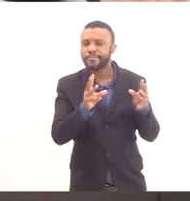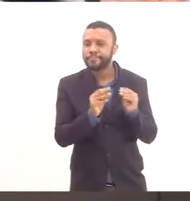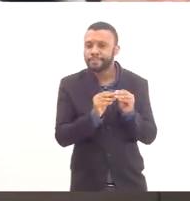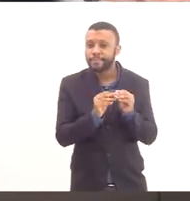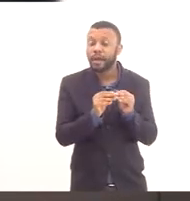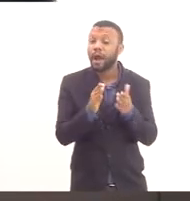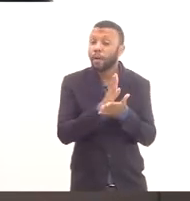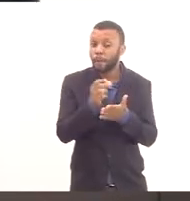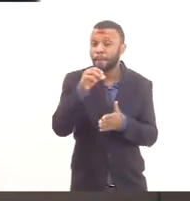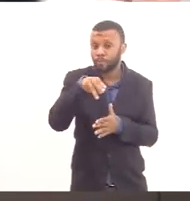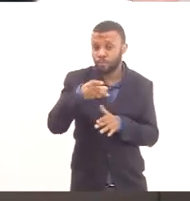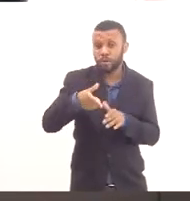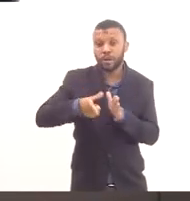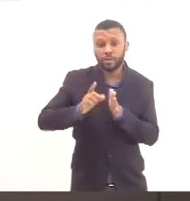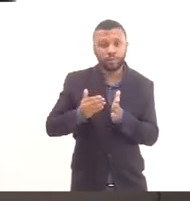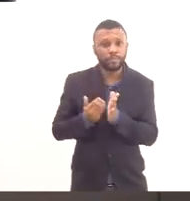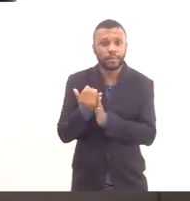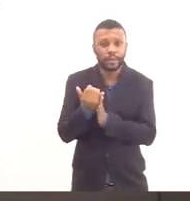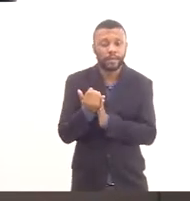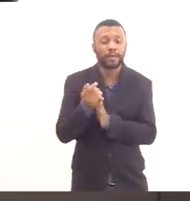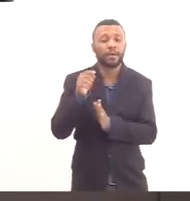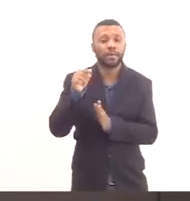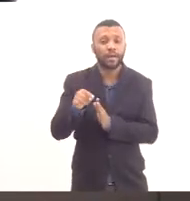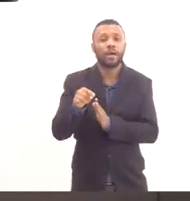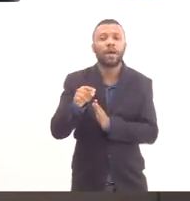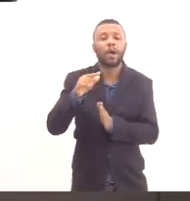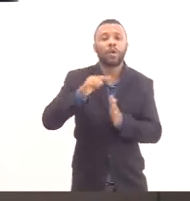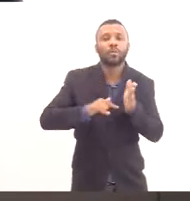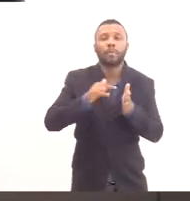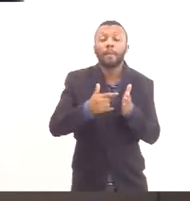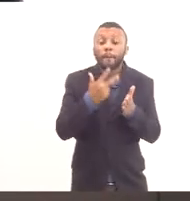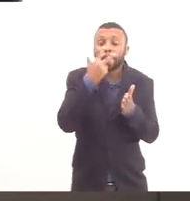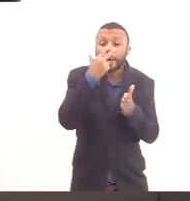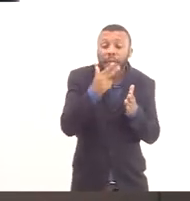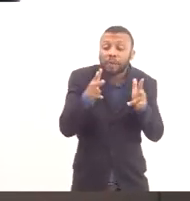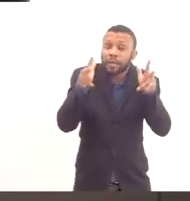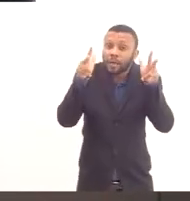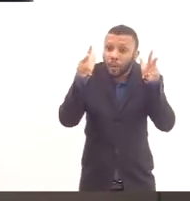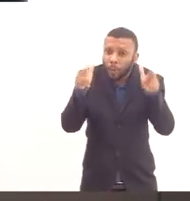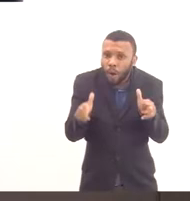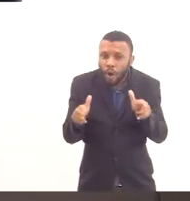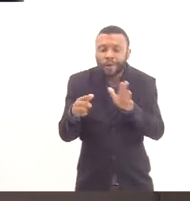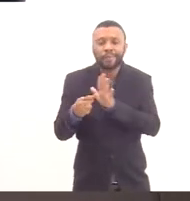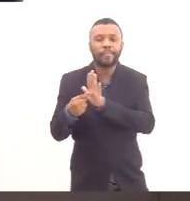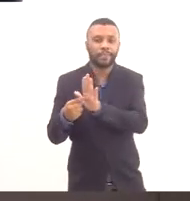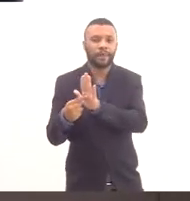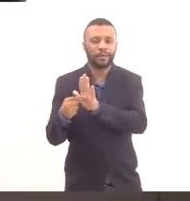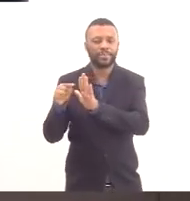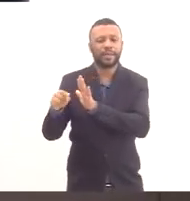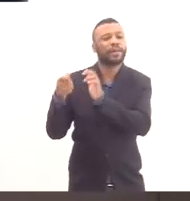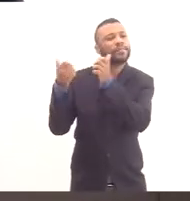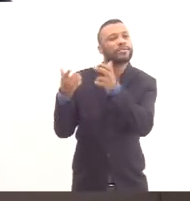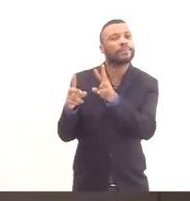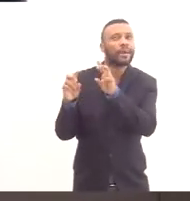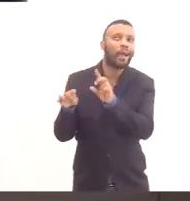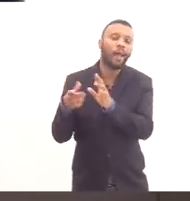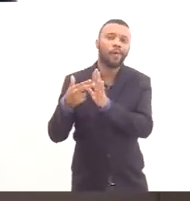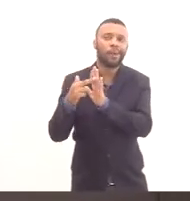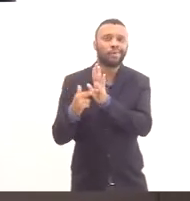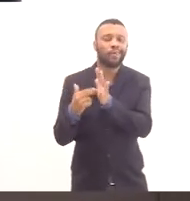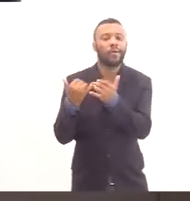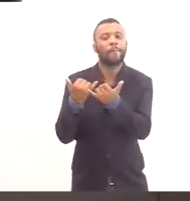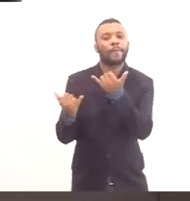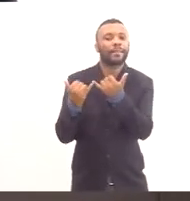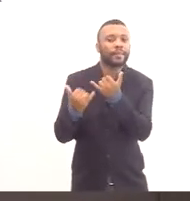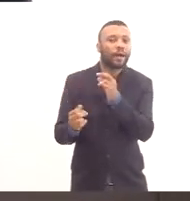alguns minutos antes de começar os documentos São muito parecidos ou idênticos ao que já foi apresentado no que ele chama de relatório